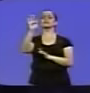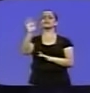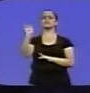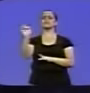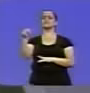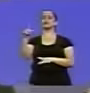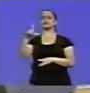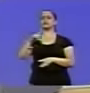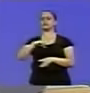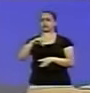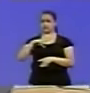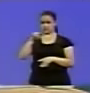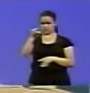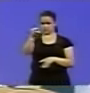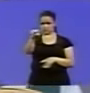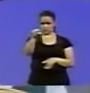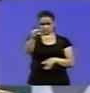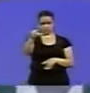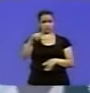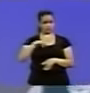Será que você tem fé?